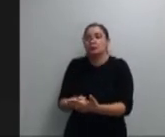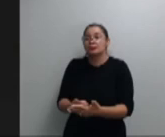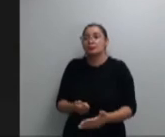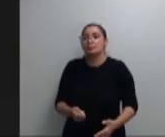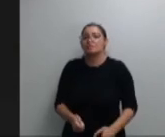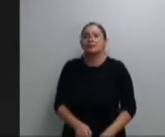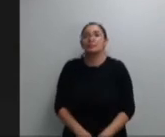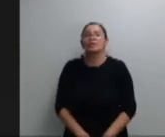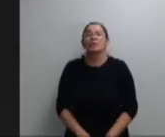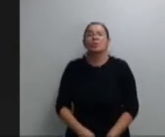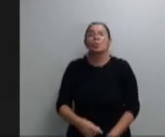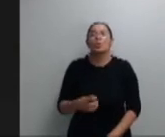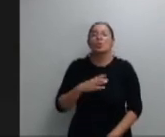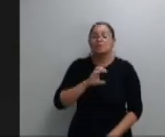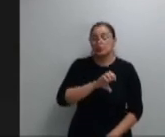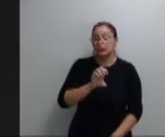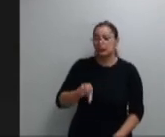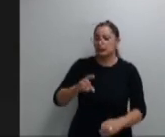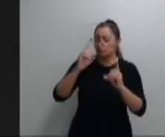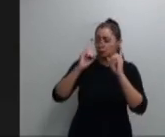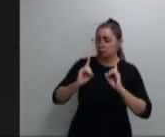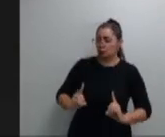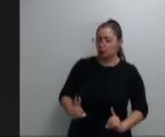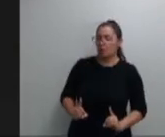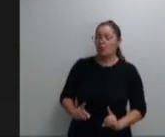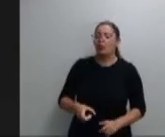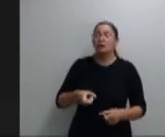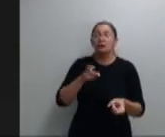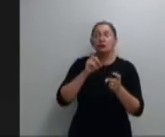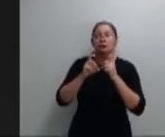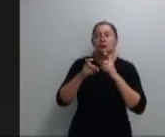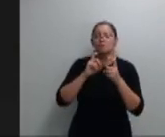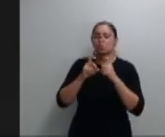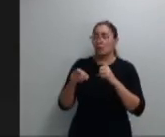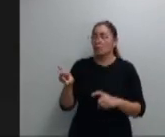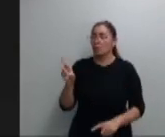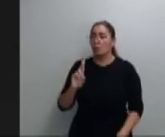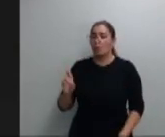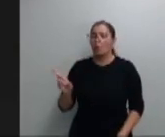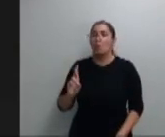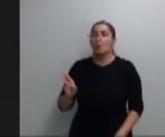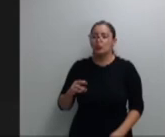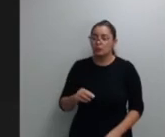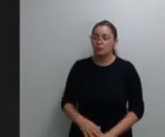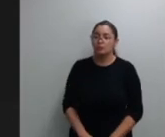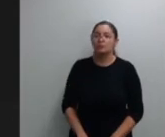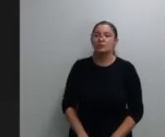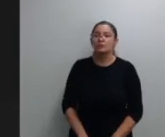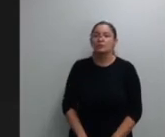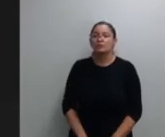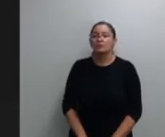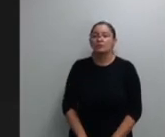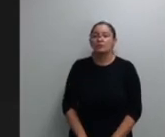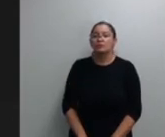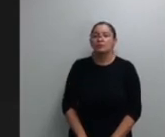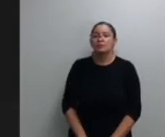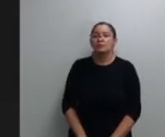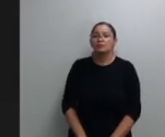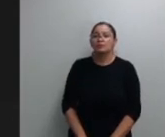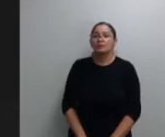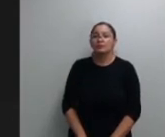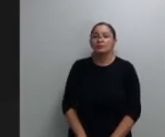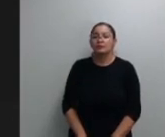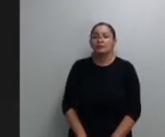Direito Concorrencial Direito Administrativo Econômico obra coletiva coordenador professor Carlos Arius Sundfeld